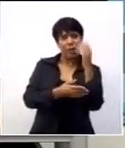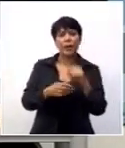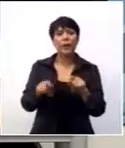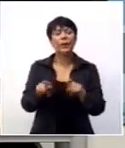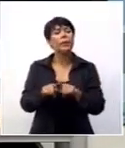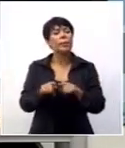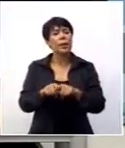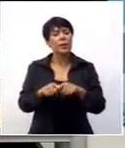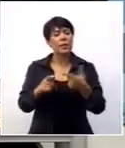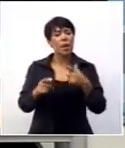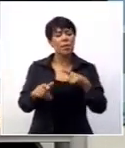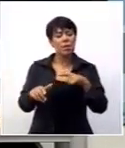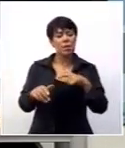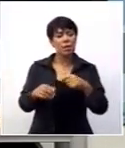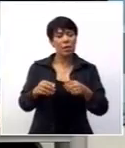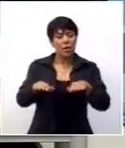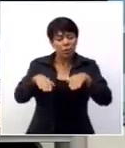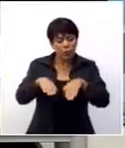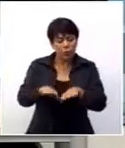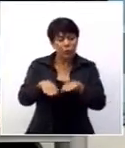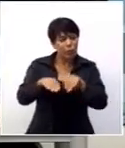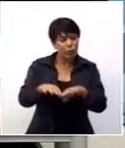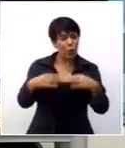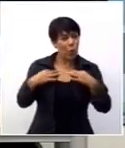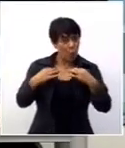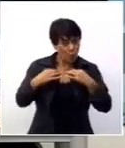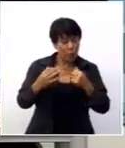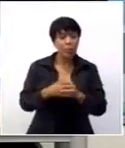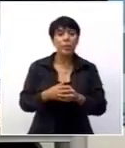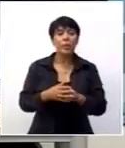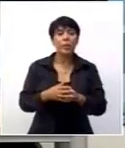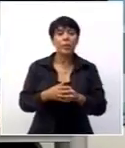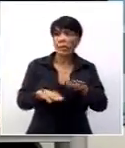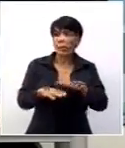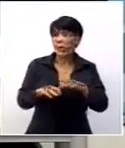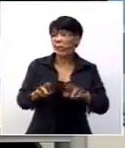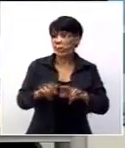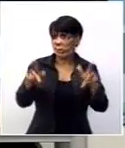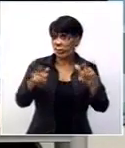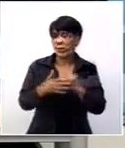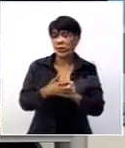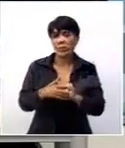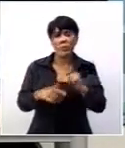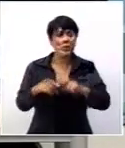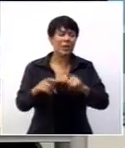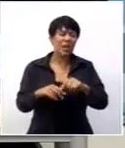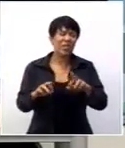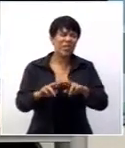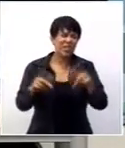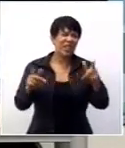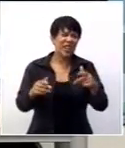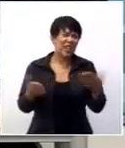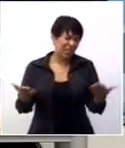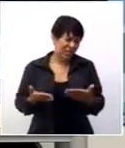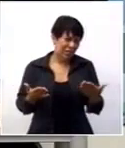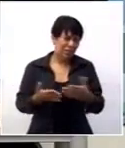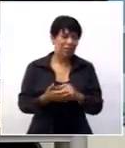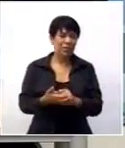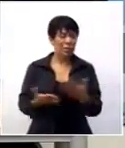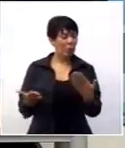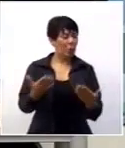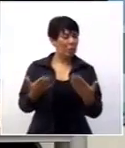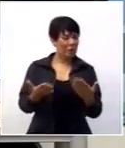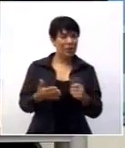quem trabalha com roupas. Esse tipo de artesanato é um pouco diferente, né, dos dias atuais, né? Hoje o artesanato tem uma